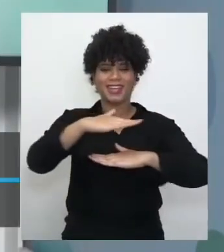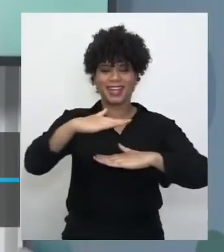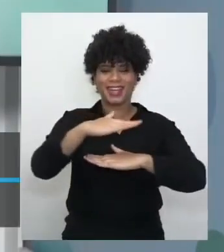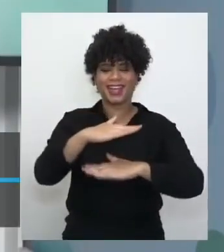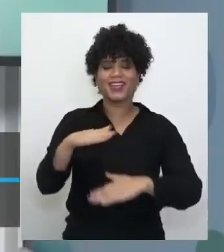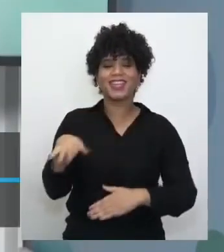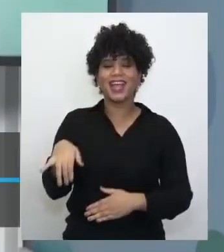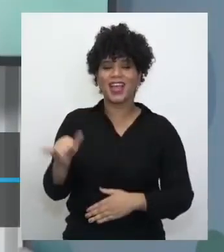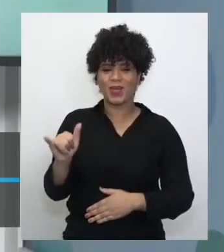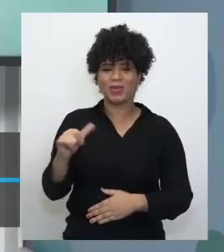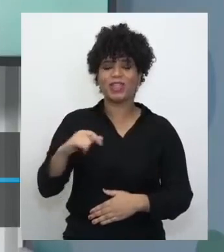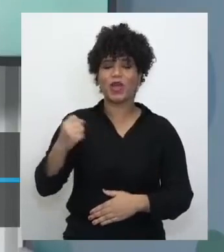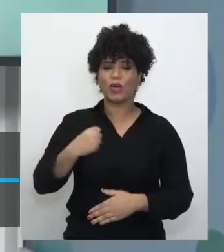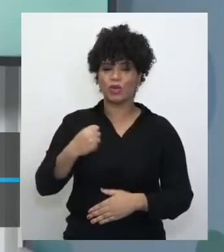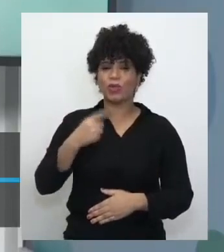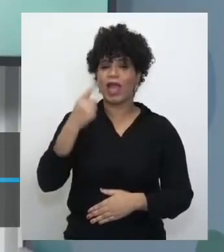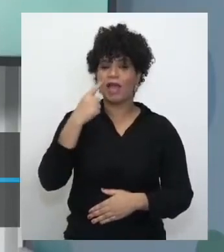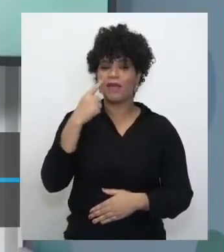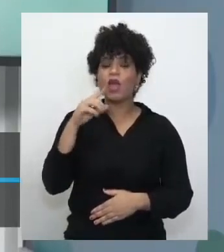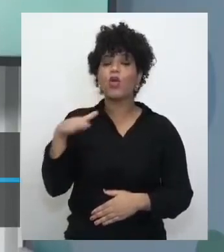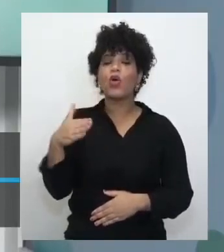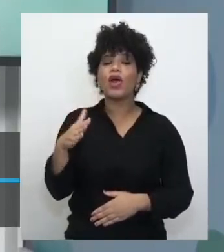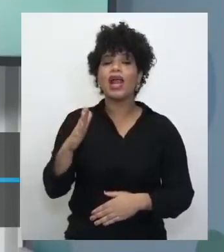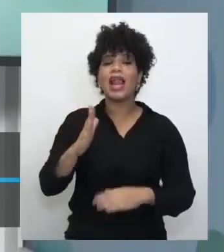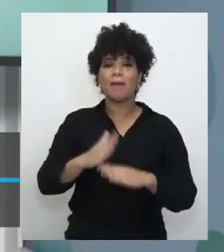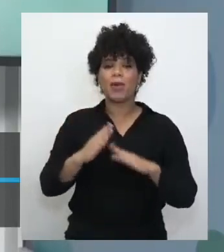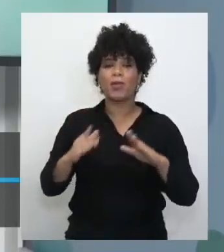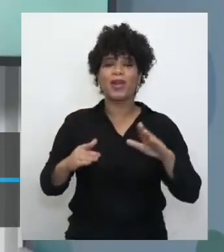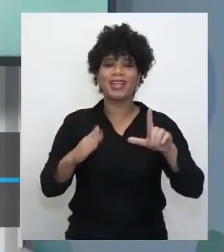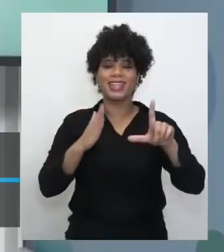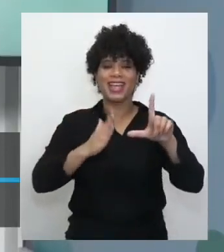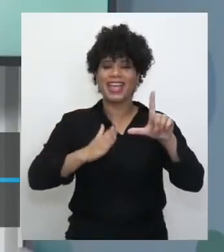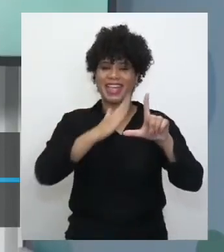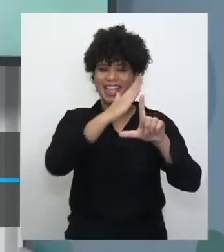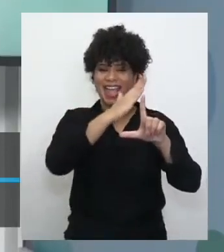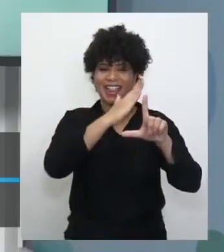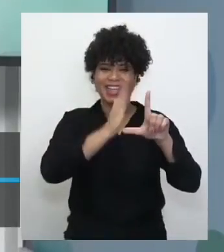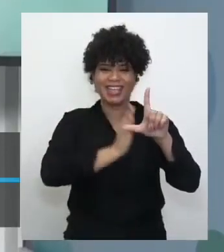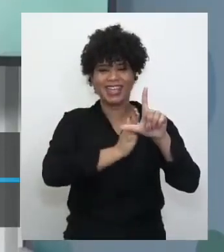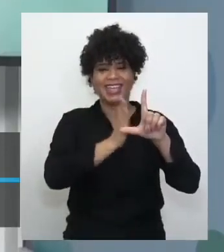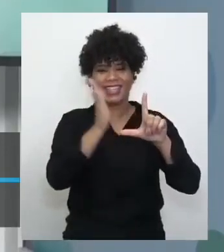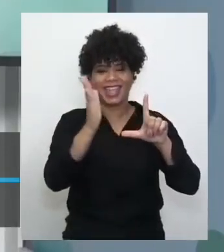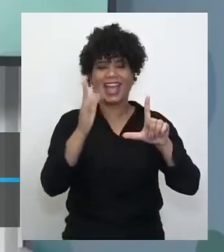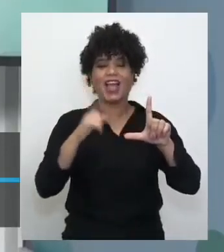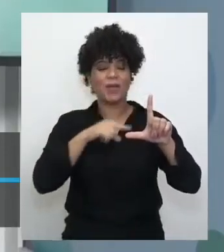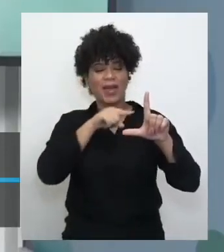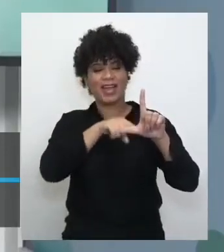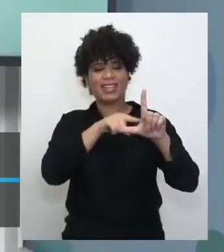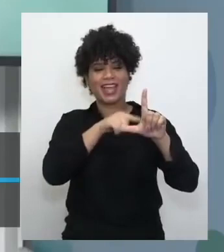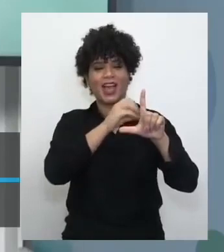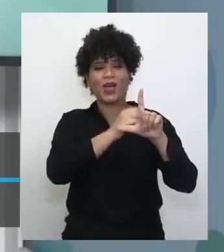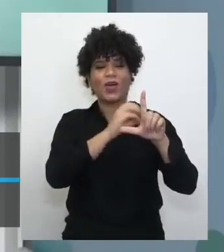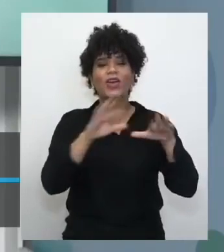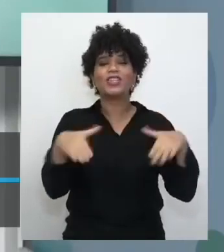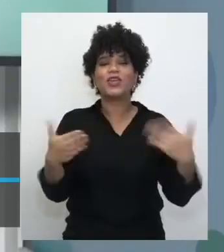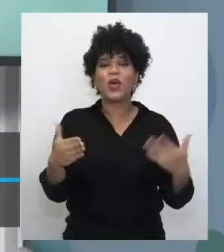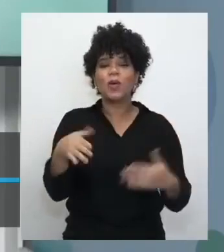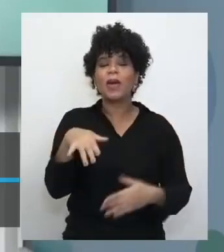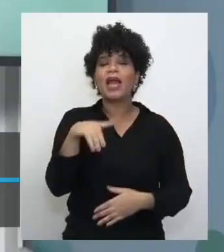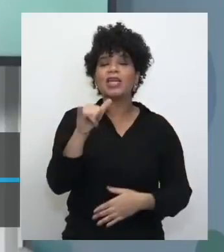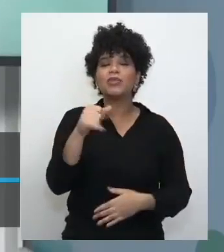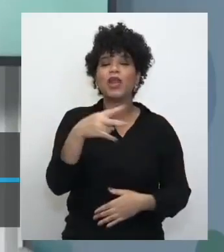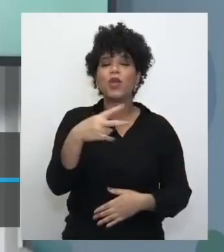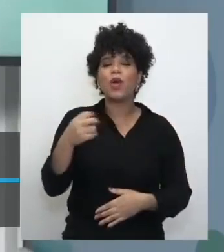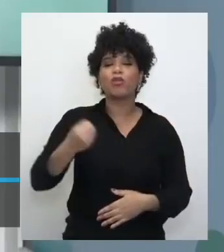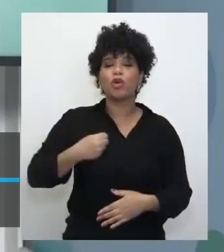igual a um número. Tá. Função linear, reta inclinada, passando na origem e veio da onde? Y igual a um